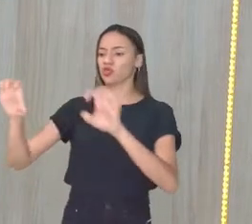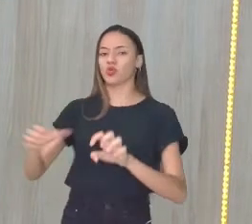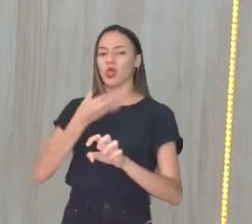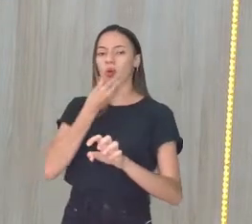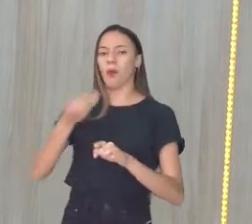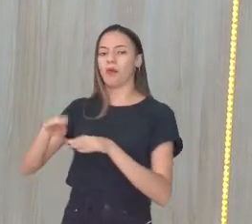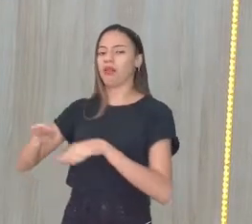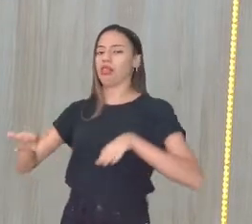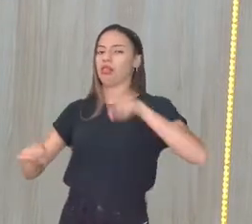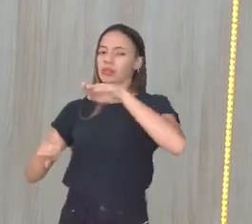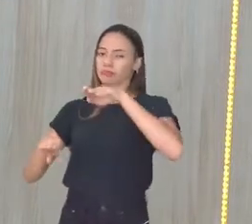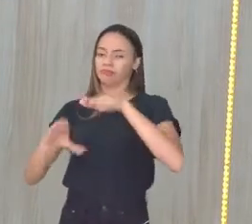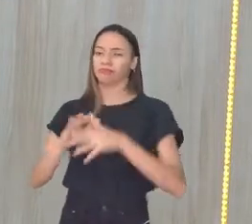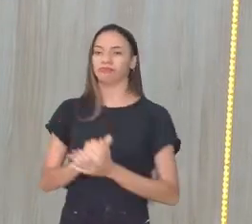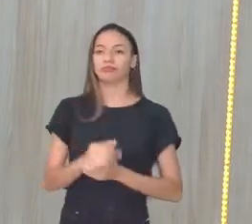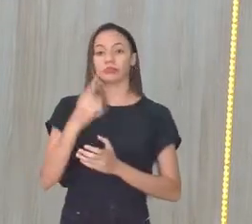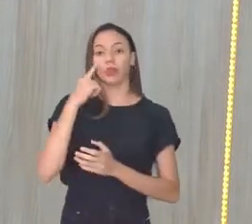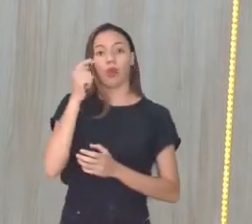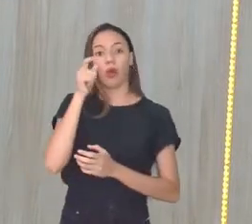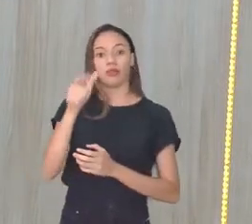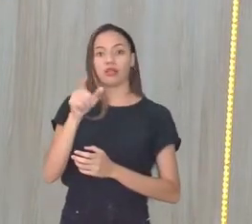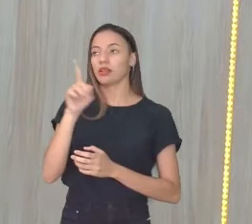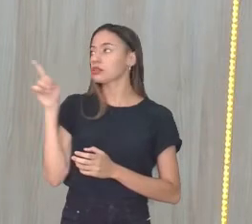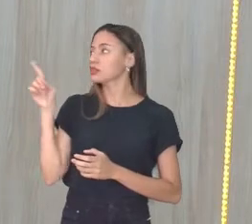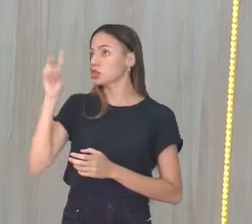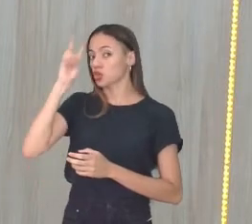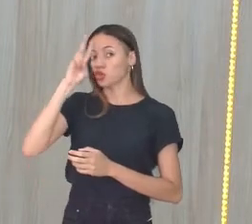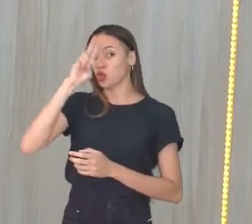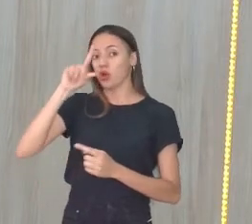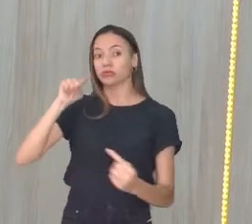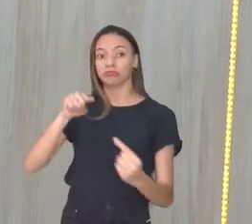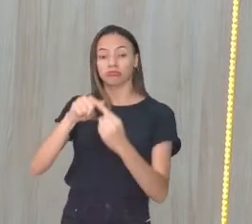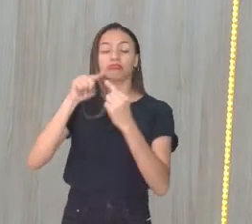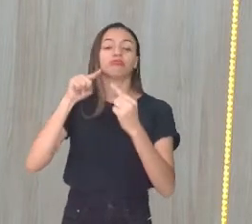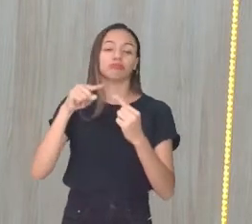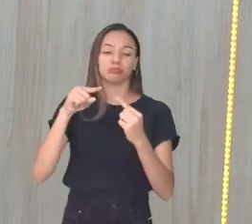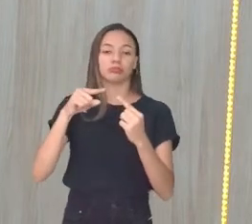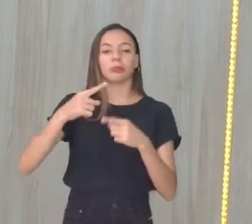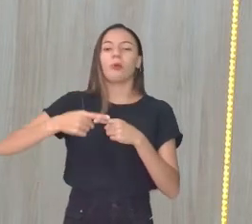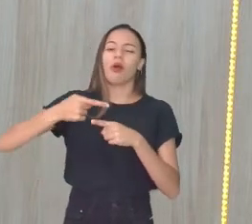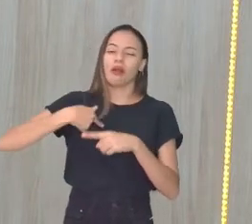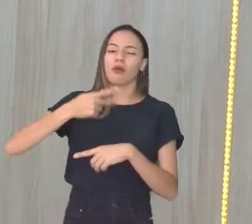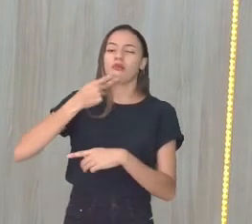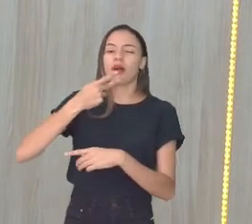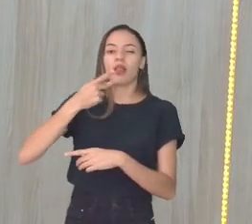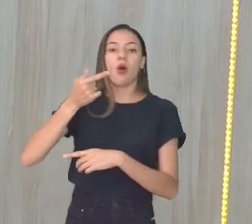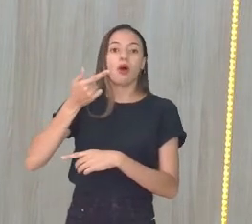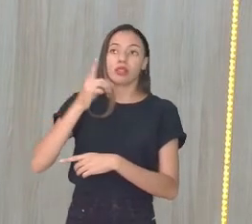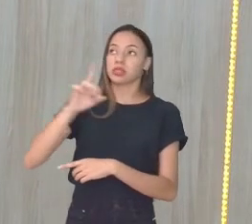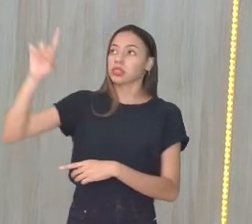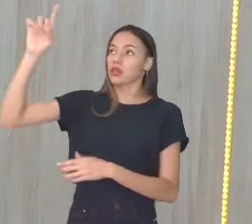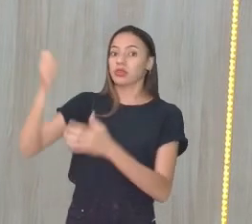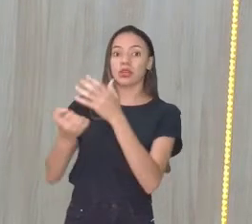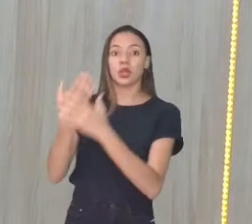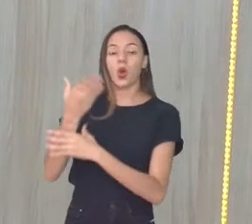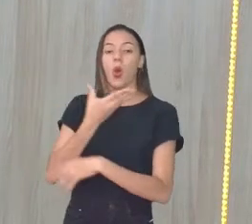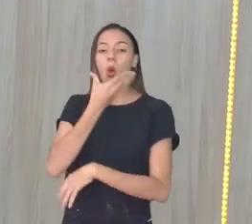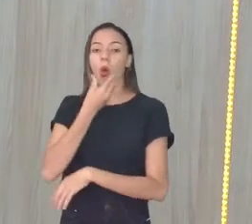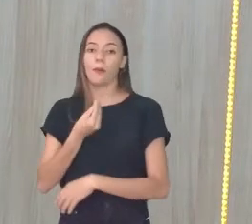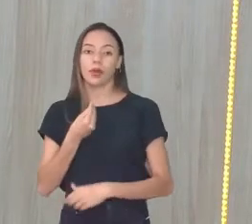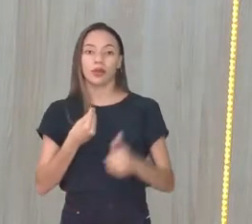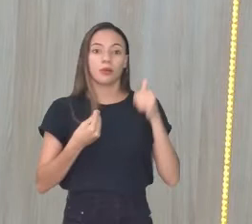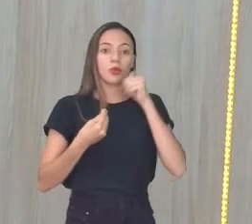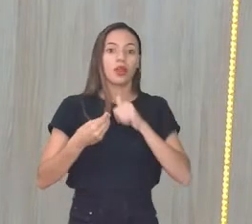Volta aí uma questão interessante, histórica, né? Que eu digo que quando Deus fez o homem e a mulher, primeiro ele fez o